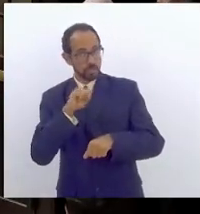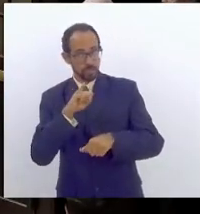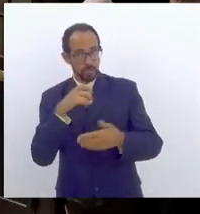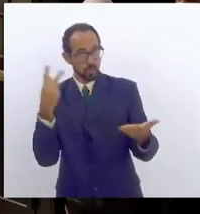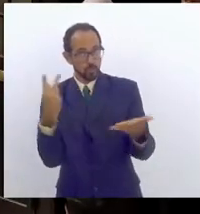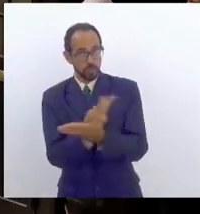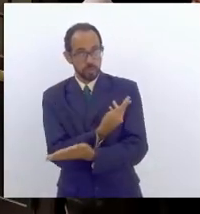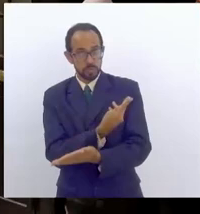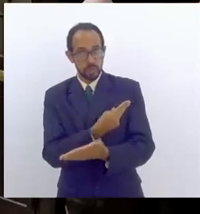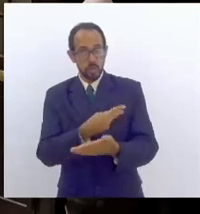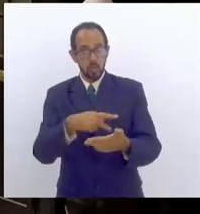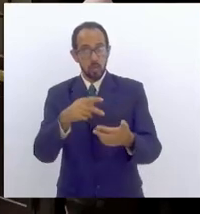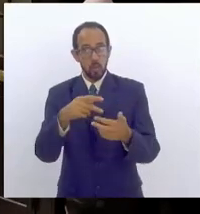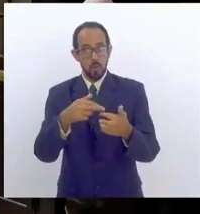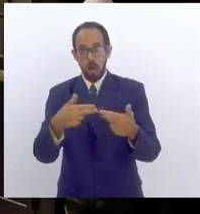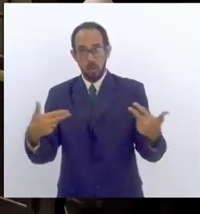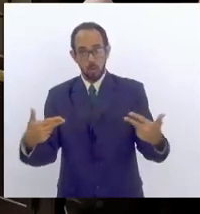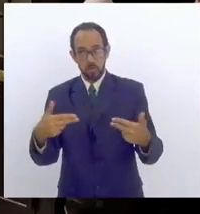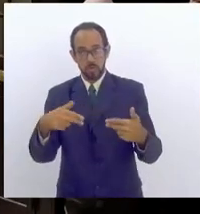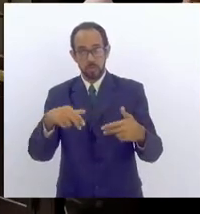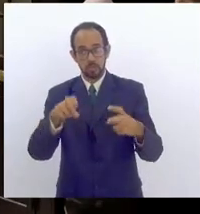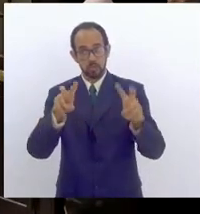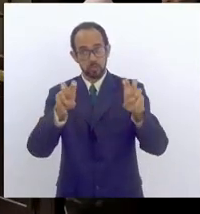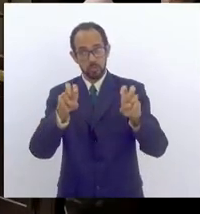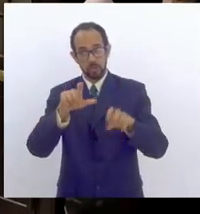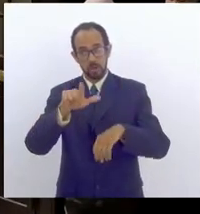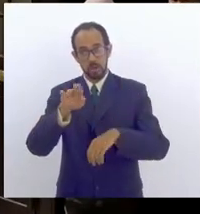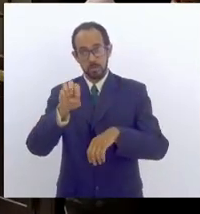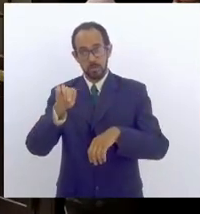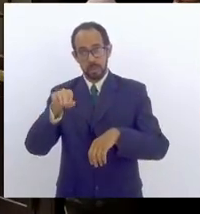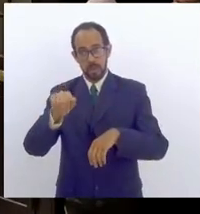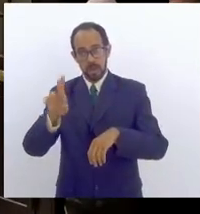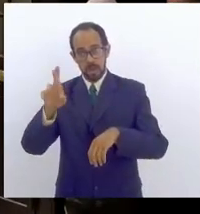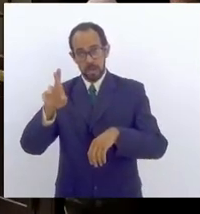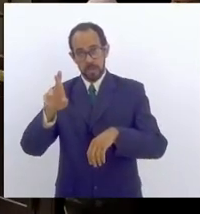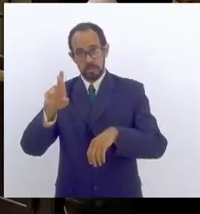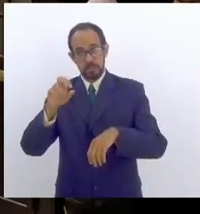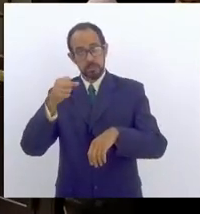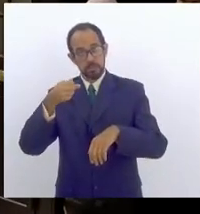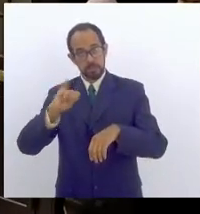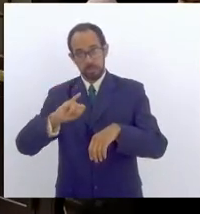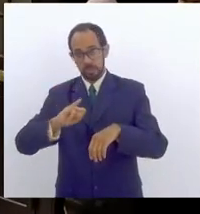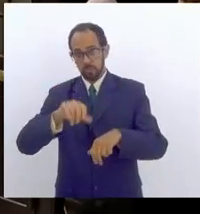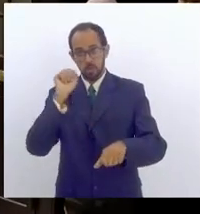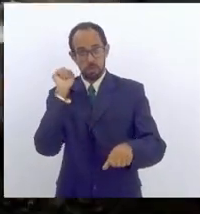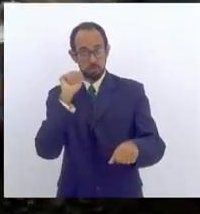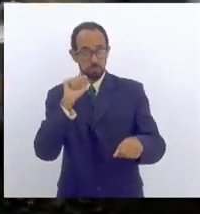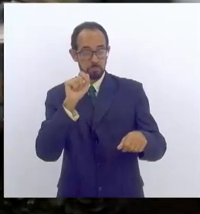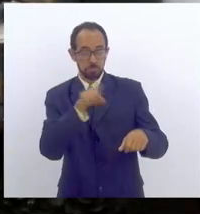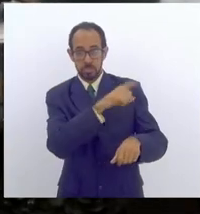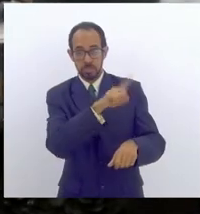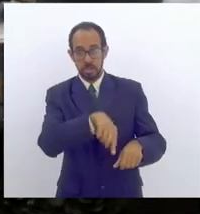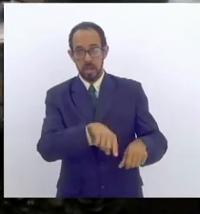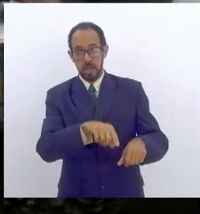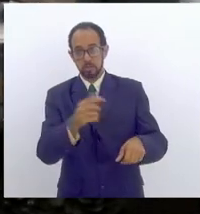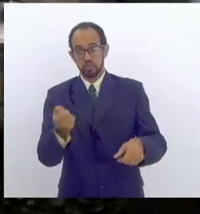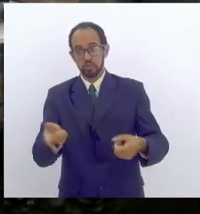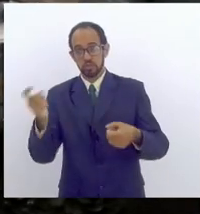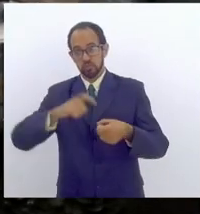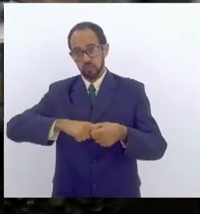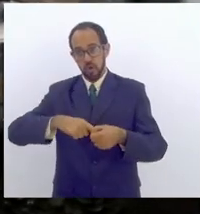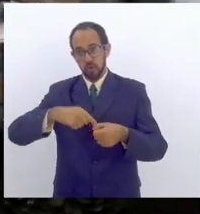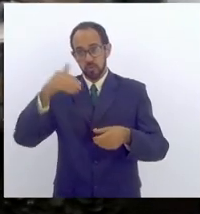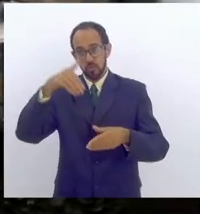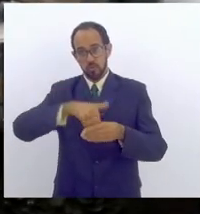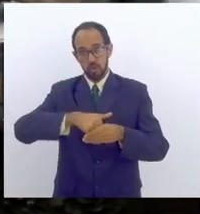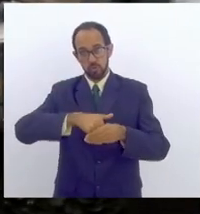liminar. Claro, se a liminar for cassada, a gente volta ao voto aberto. Não há nenhum problema. Agora eu tenho que ser notificado. É